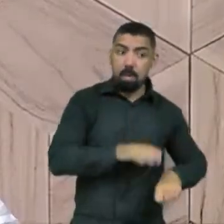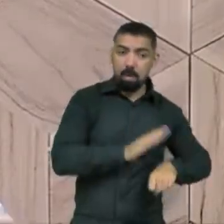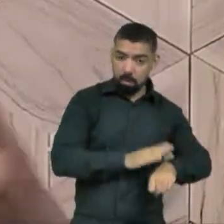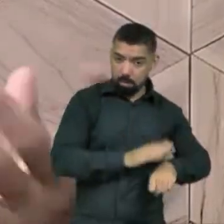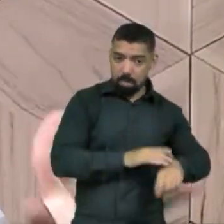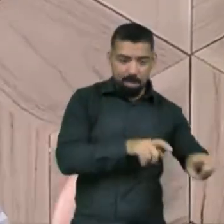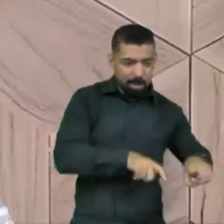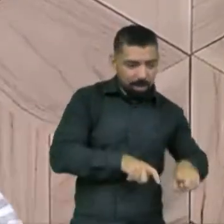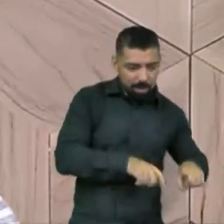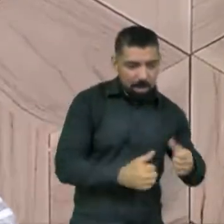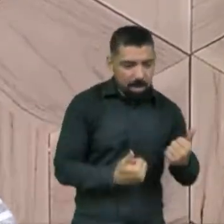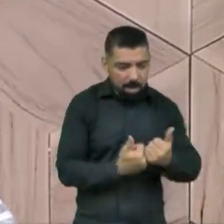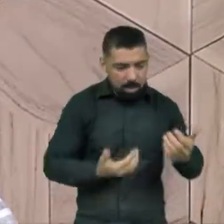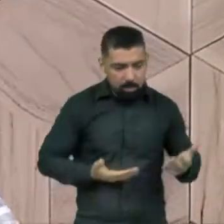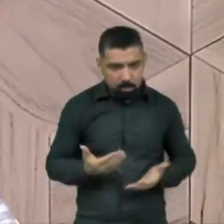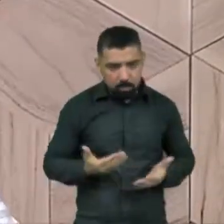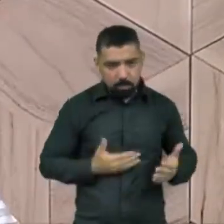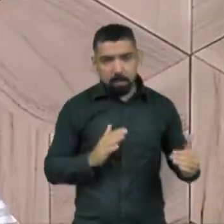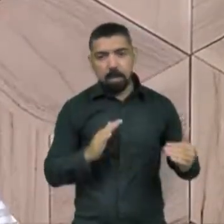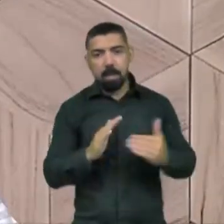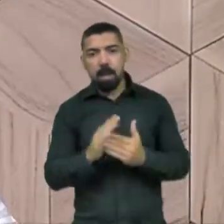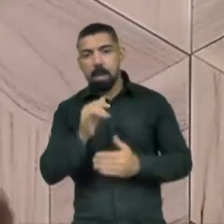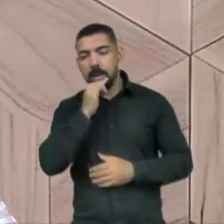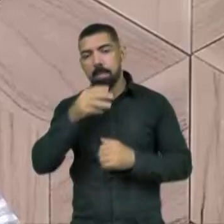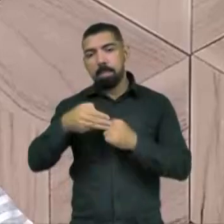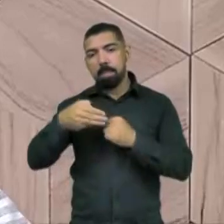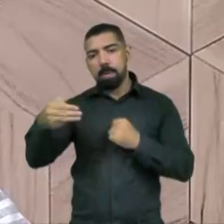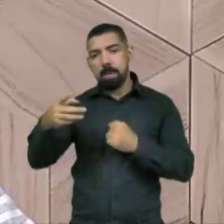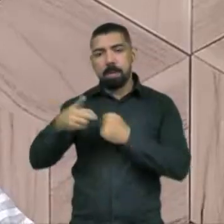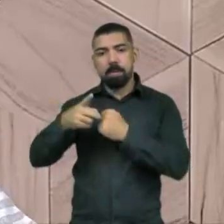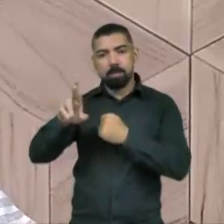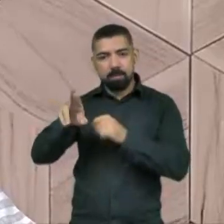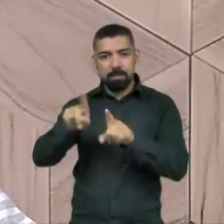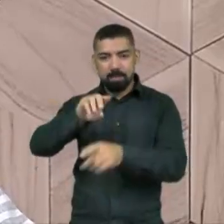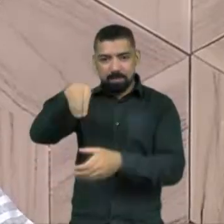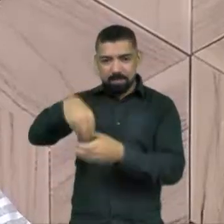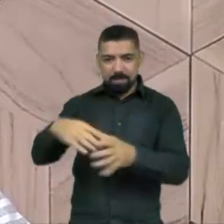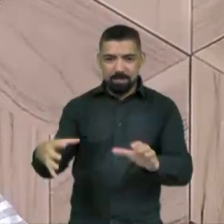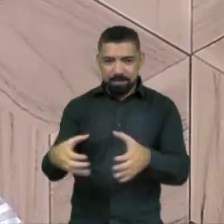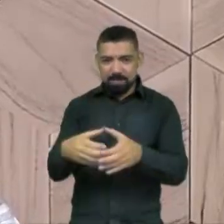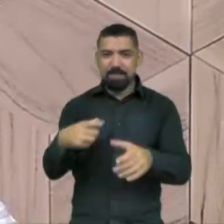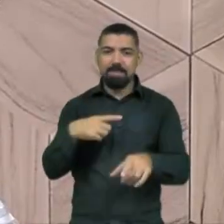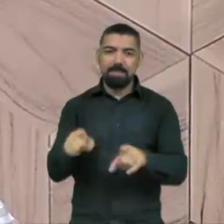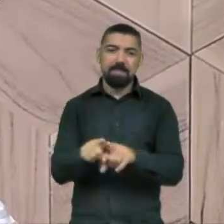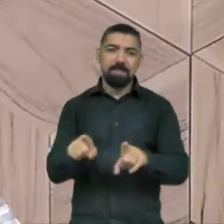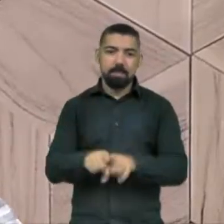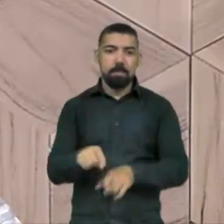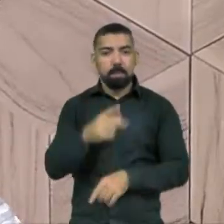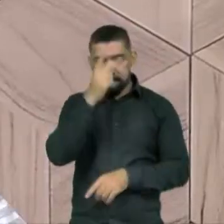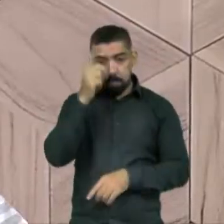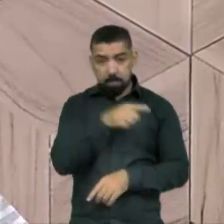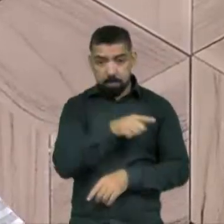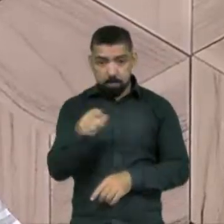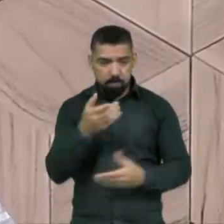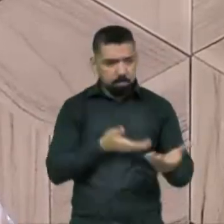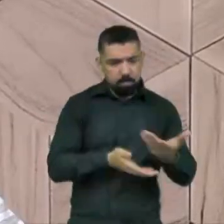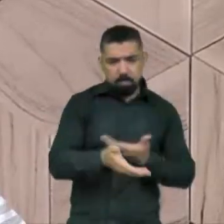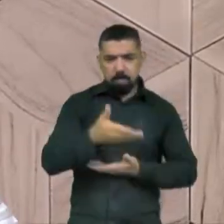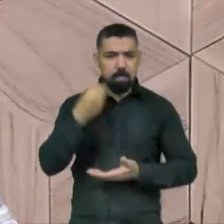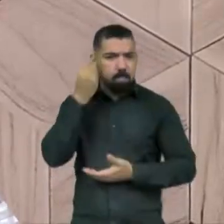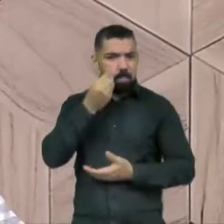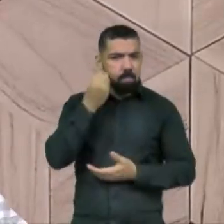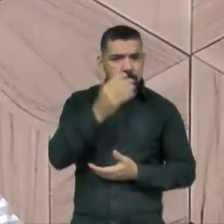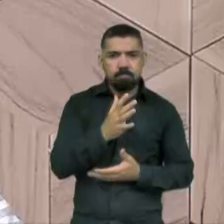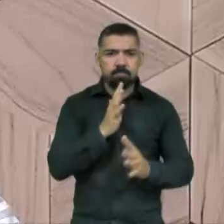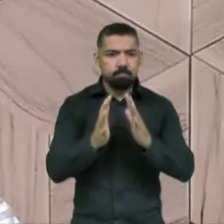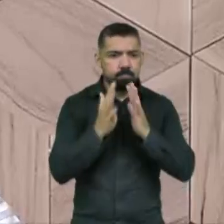ao auxiliar de serviços gerais, até o mestre, até doutores dentro do grupo, né? Então, são pessoas que ali na troca de saberes e fazeres